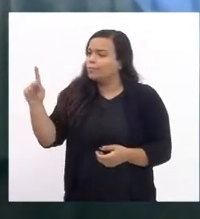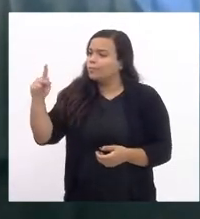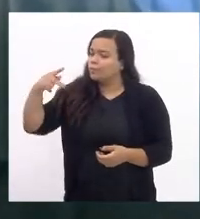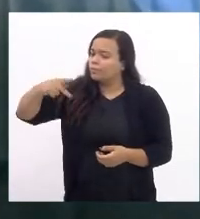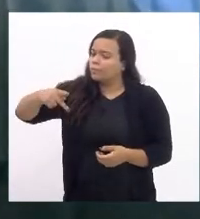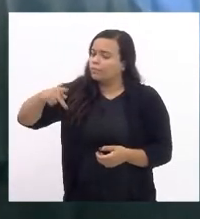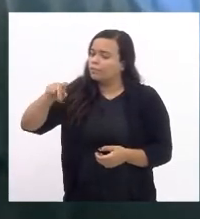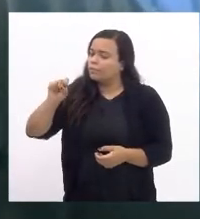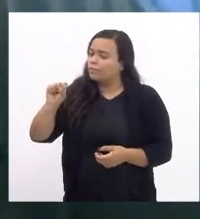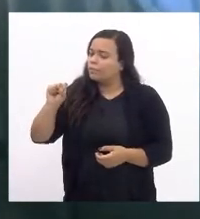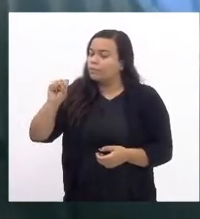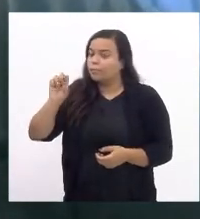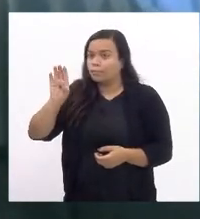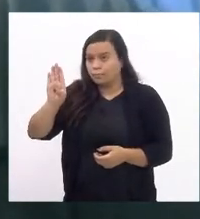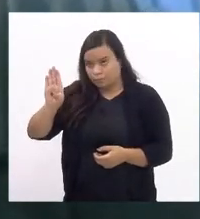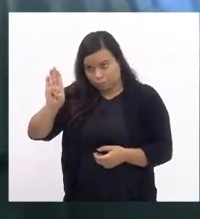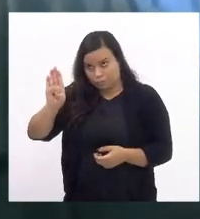PSB,